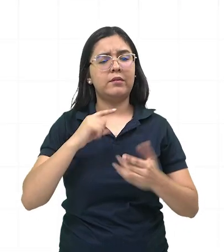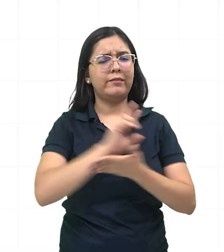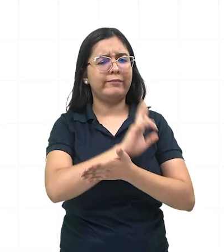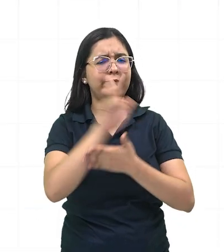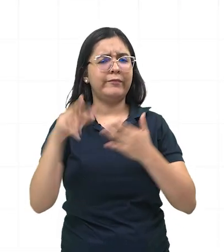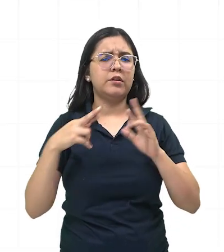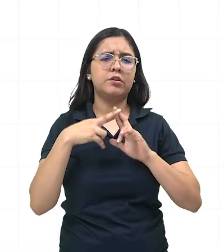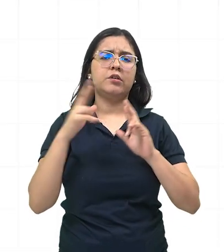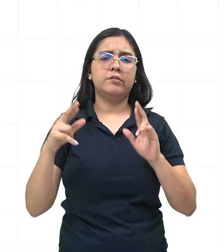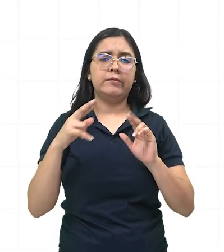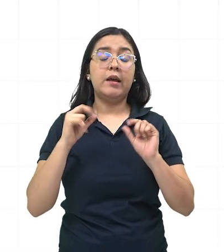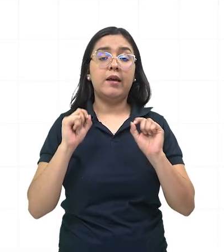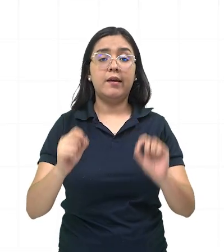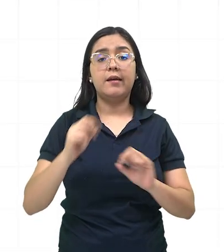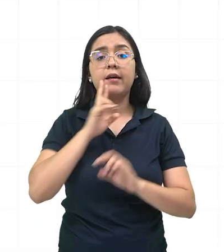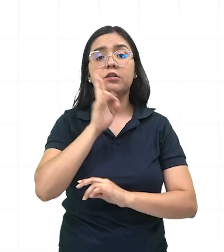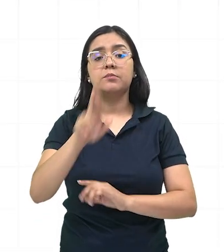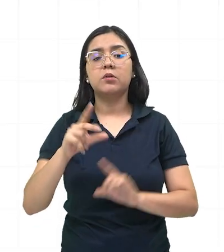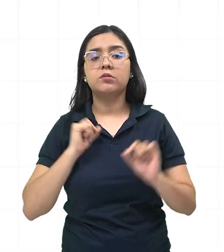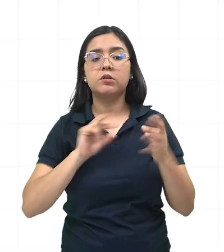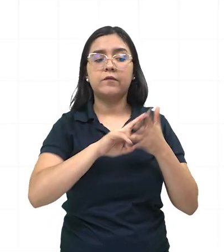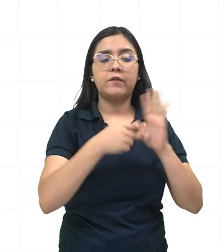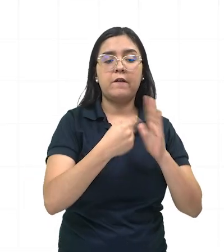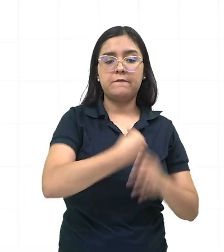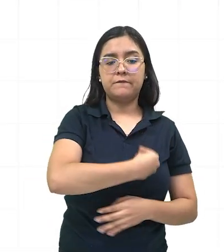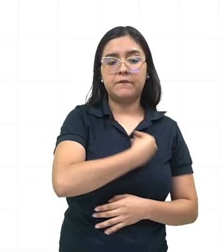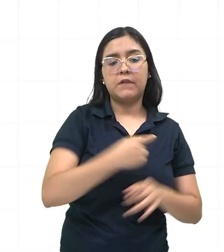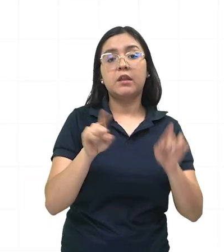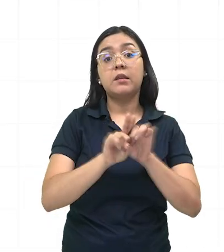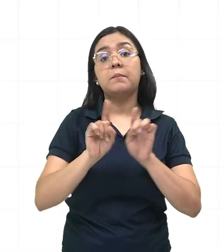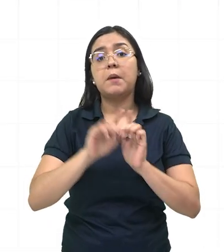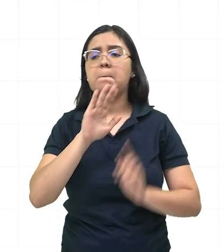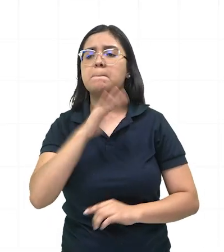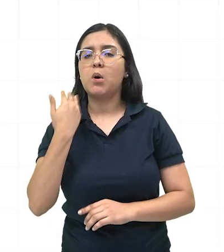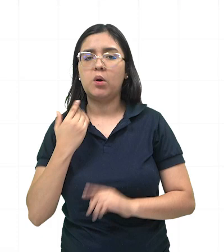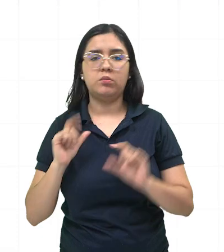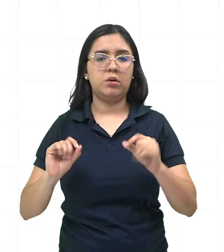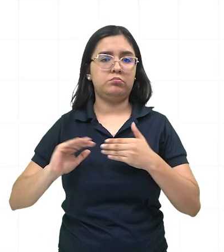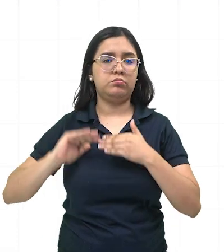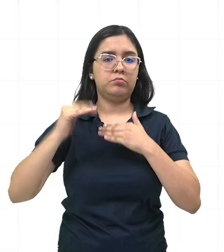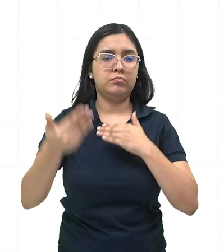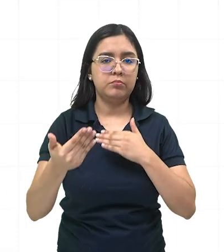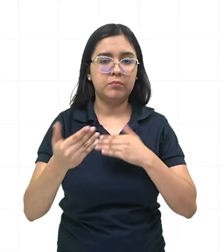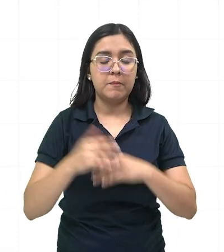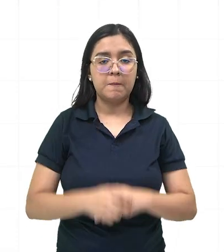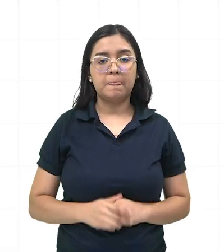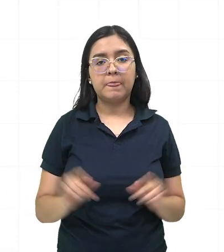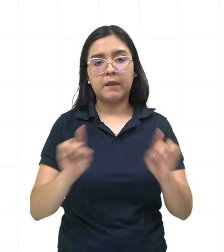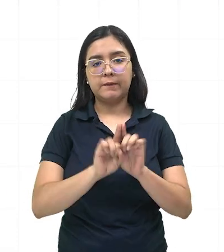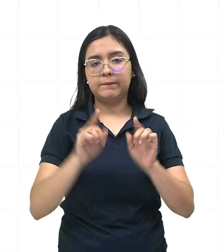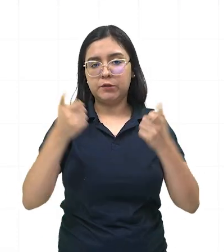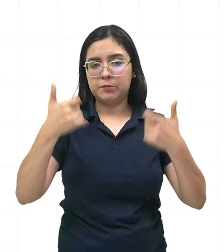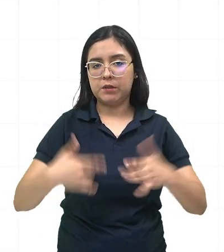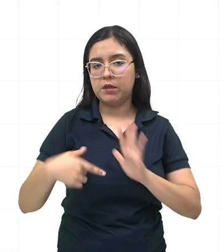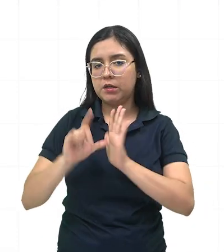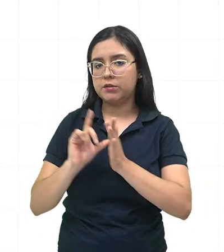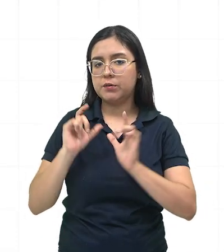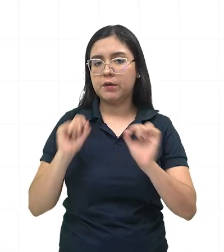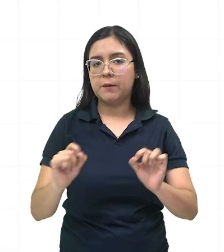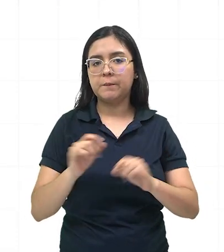diferentes respostas para o que é a vida e o que acontece só após a morte. Eu não falei há pouco sobre a dimensão